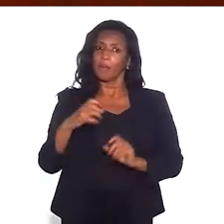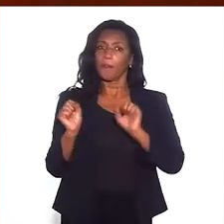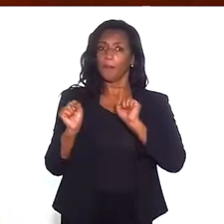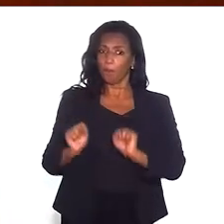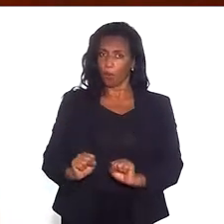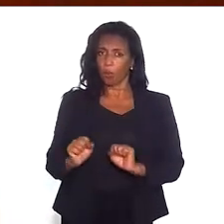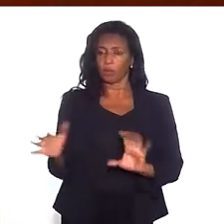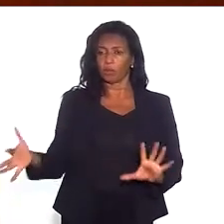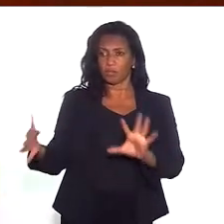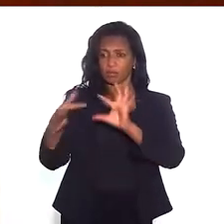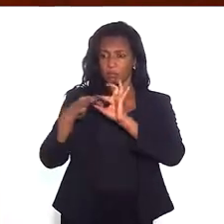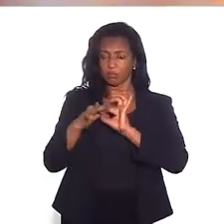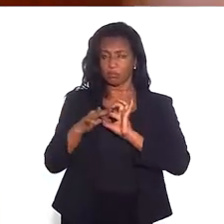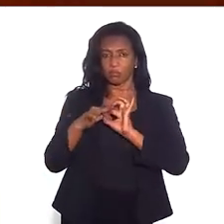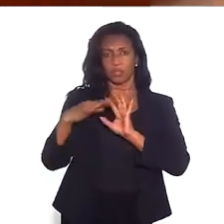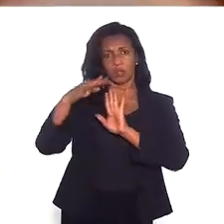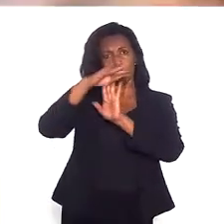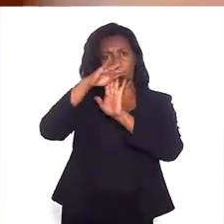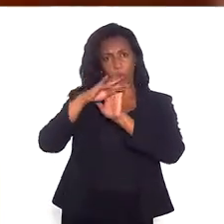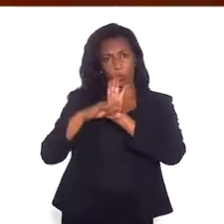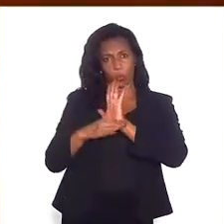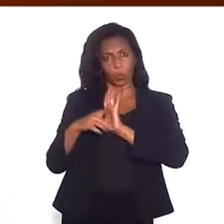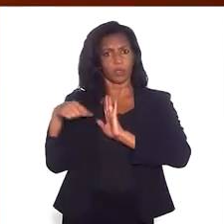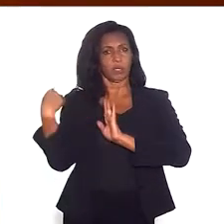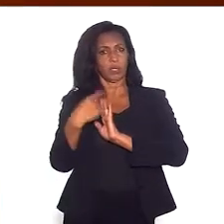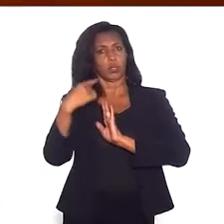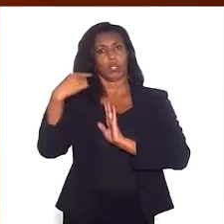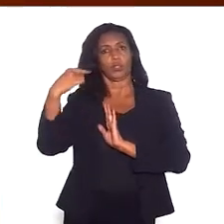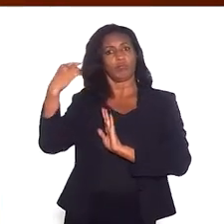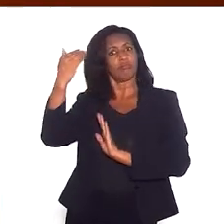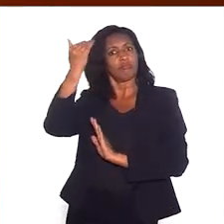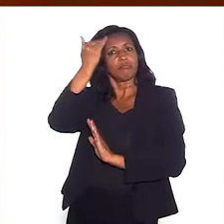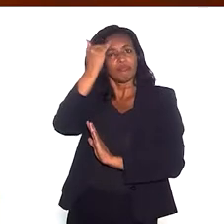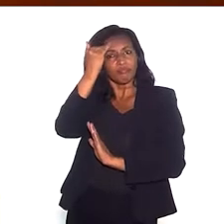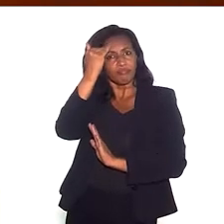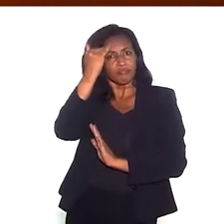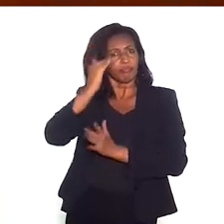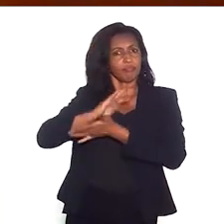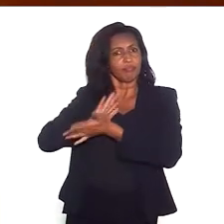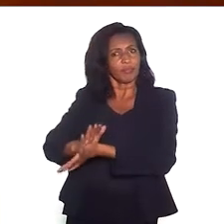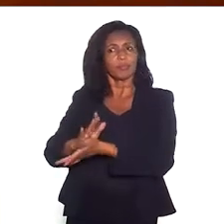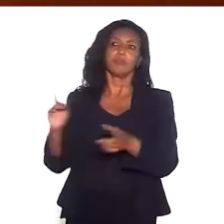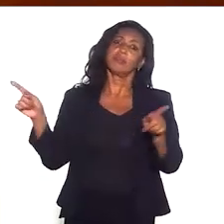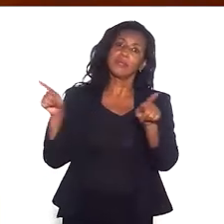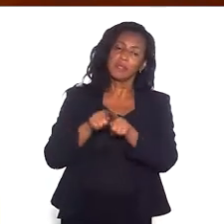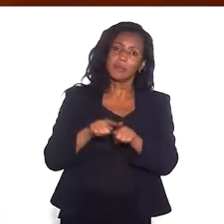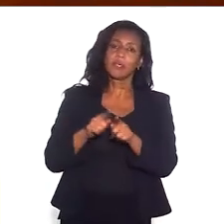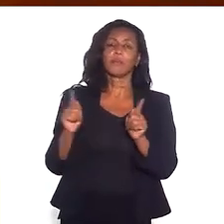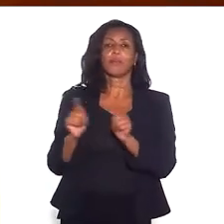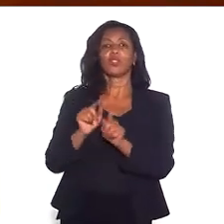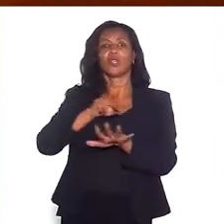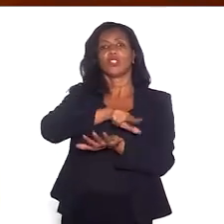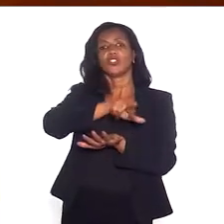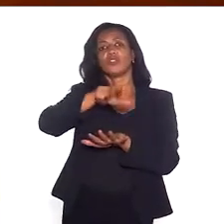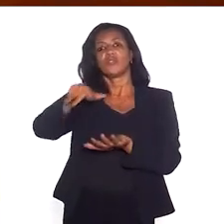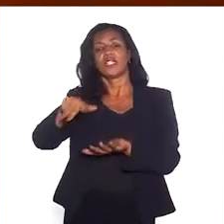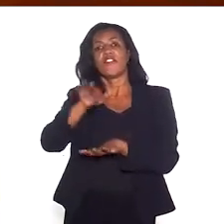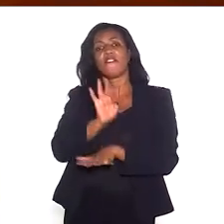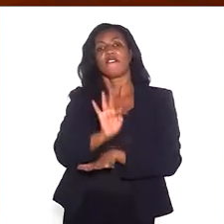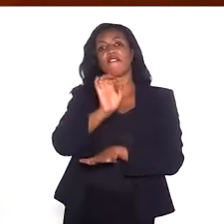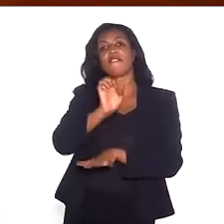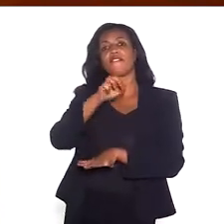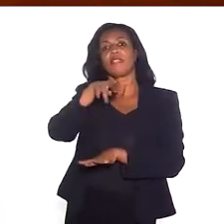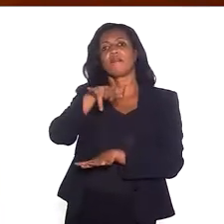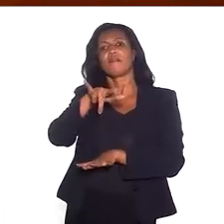E ele pode ser associado, então, a partir dessas categorias que nós compreendemos as opressões, mas ele pode estar associado a